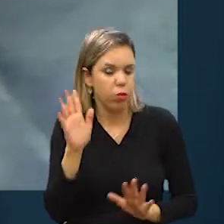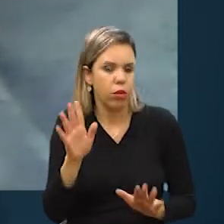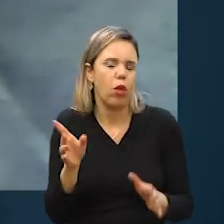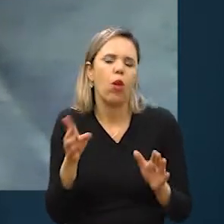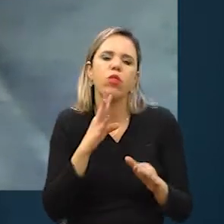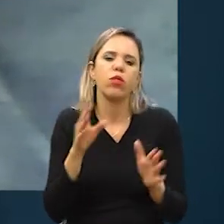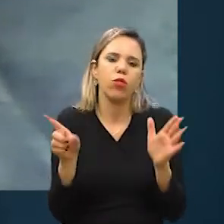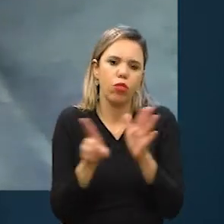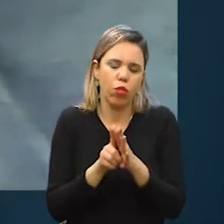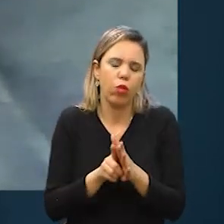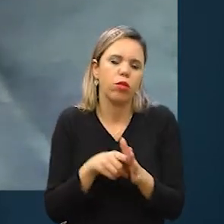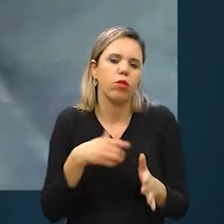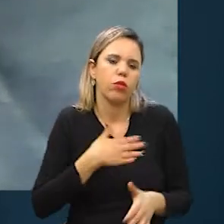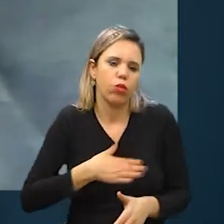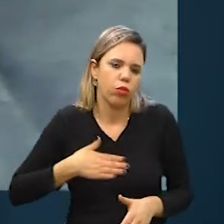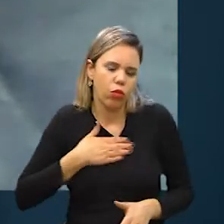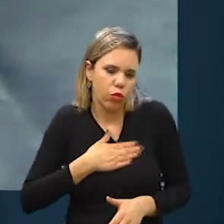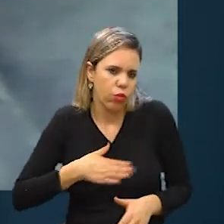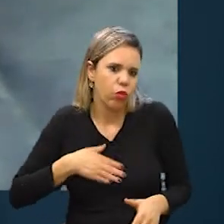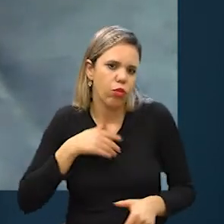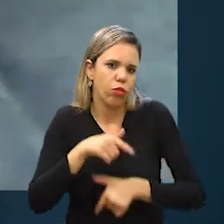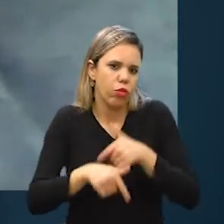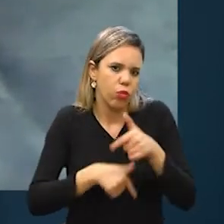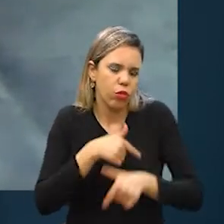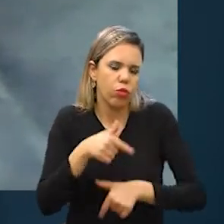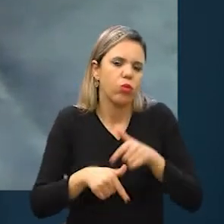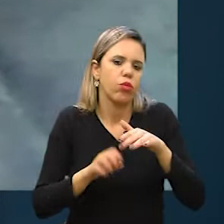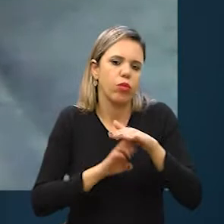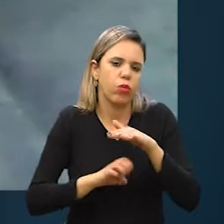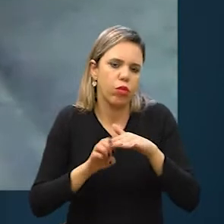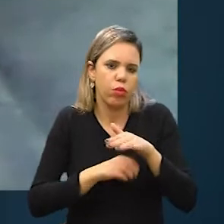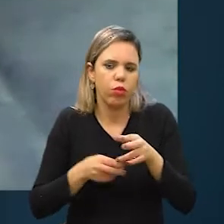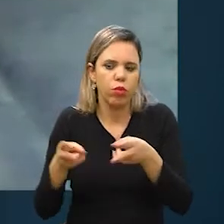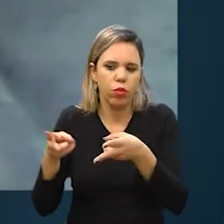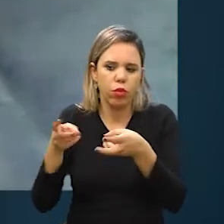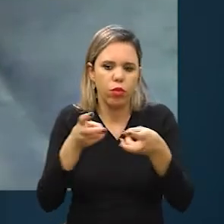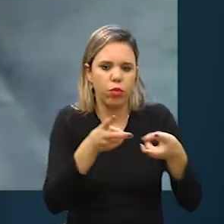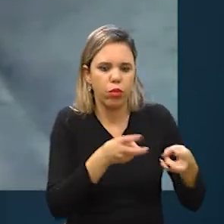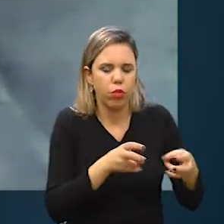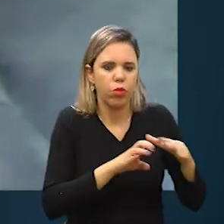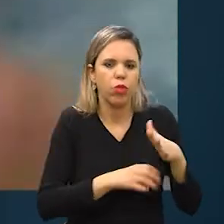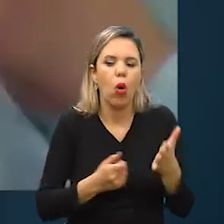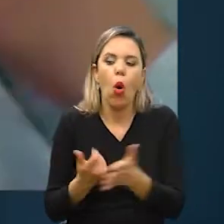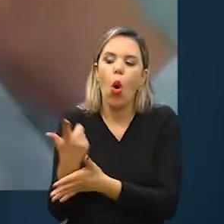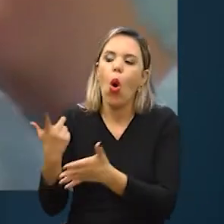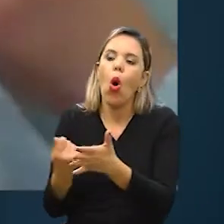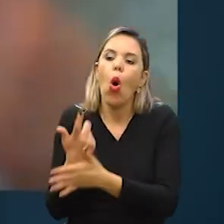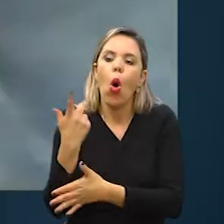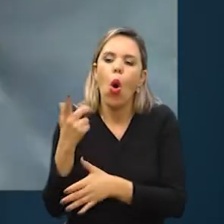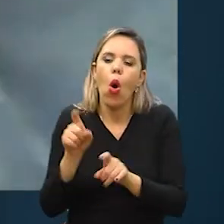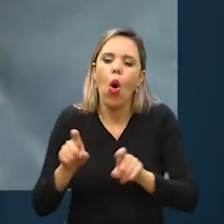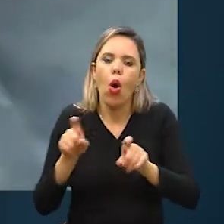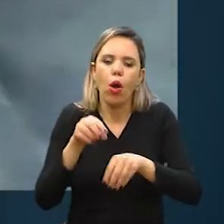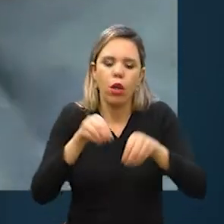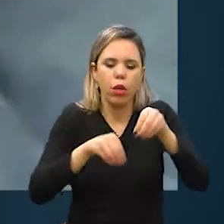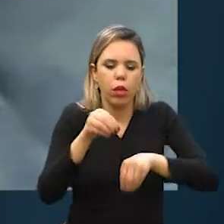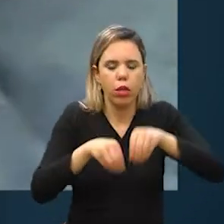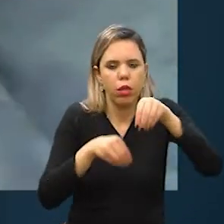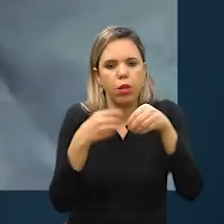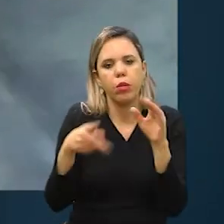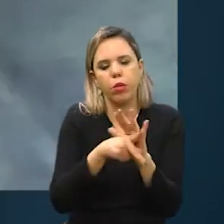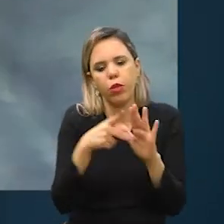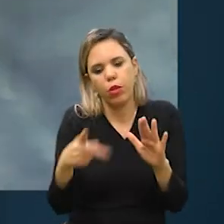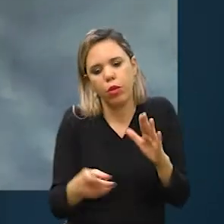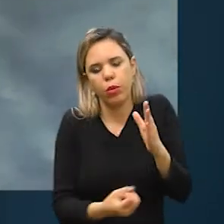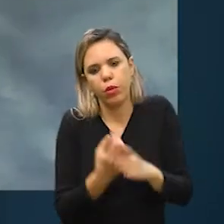dono e aí me apaixonei pelo mercado de franquias. Comecei a ver que os franqueados compravam os computadores e montavam as